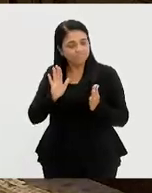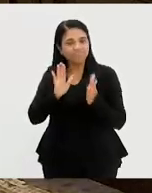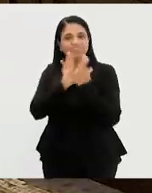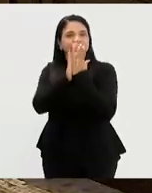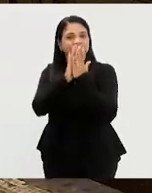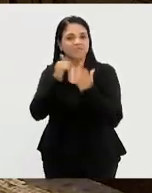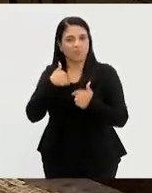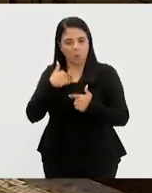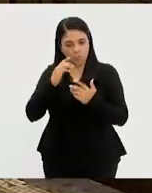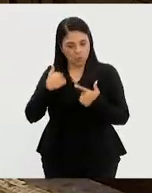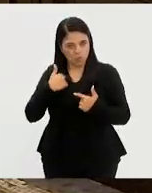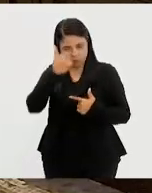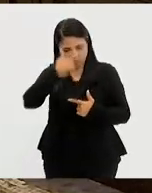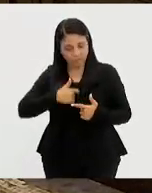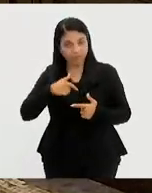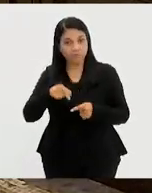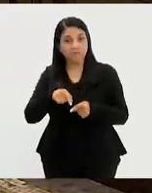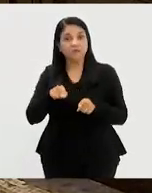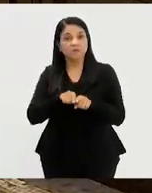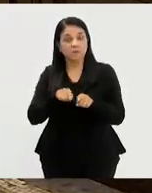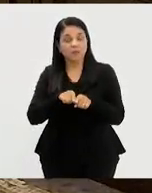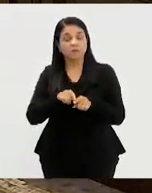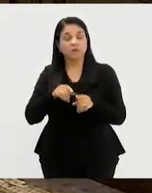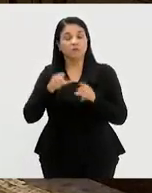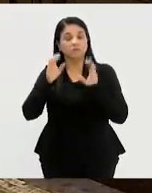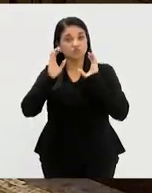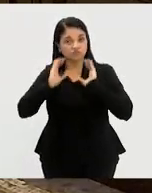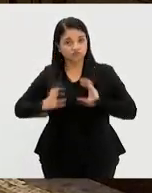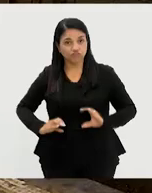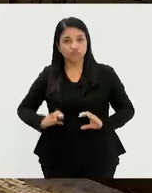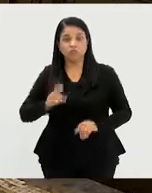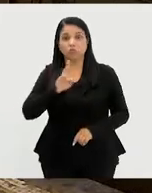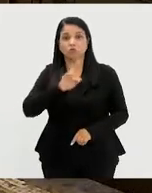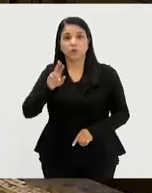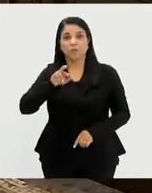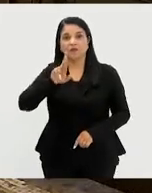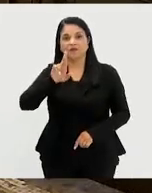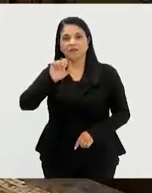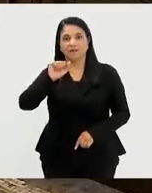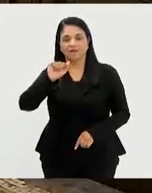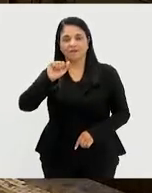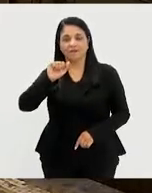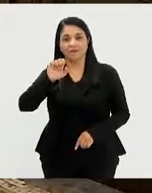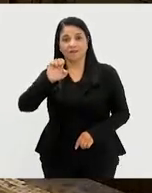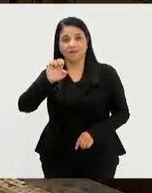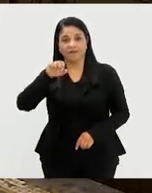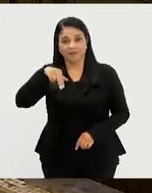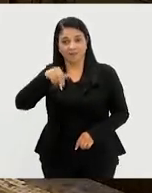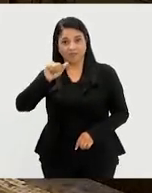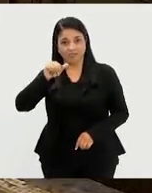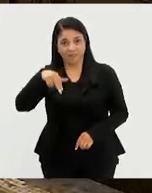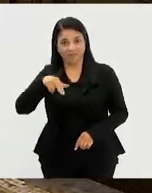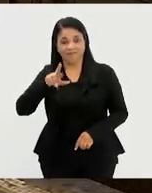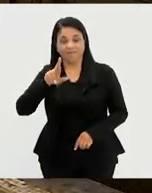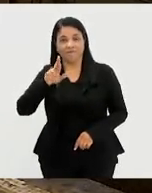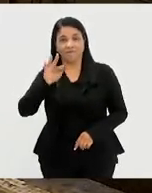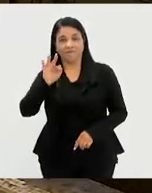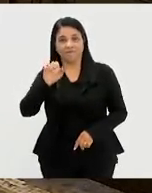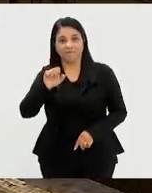vou além tem um cidadão chamado Renan Ferreirinha do CPX é o vulgo